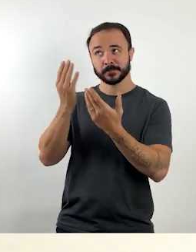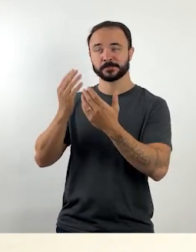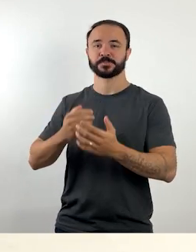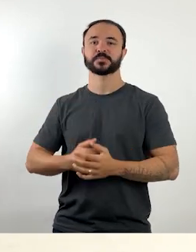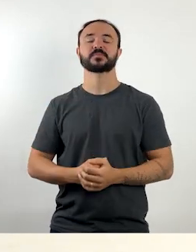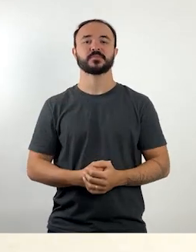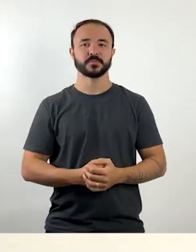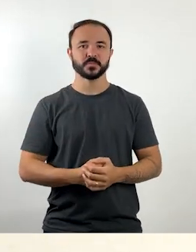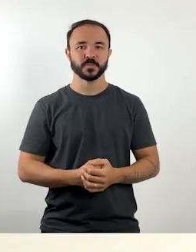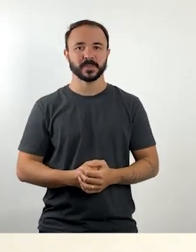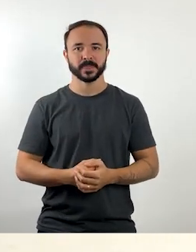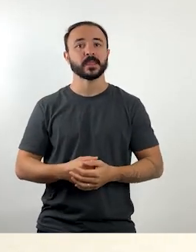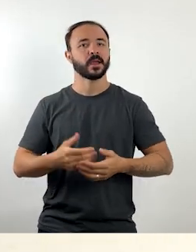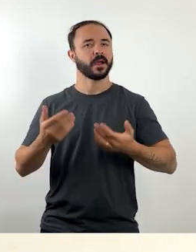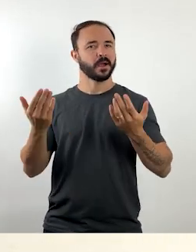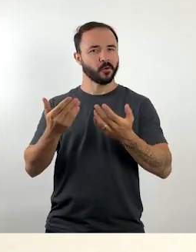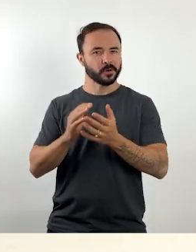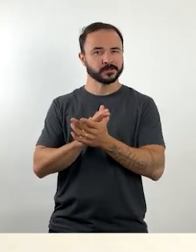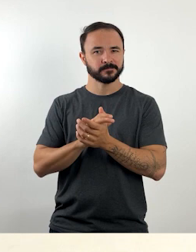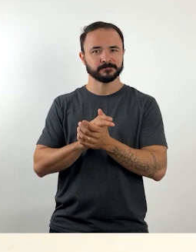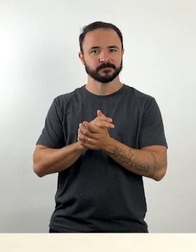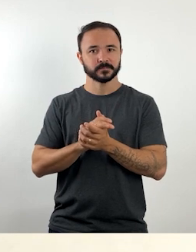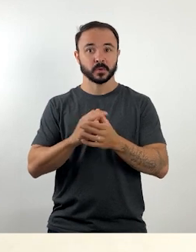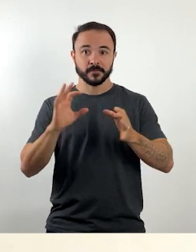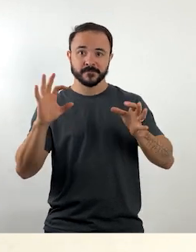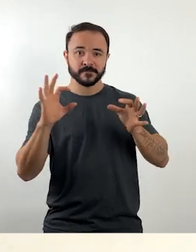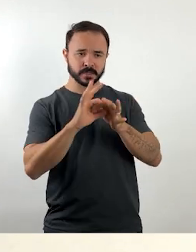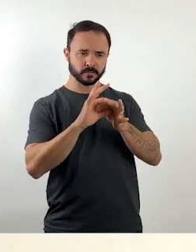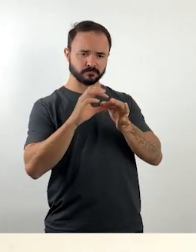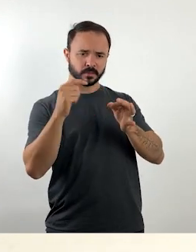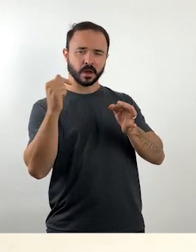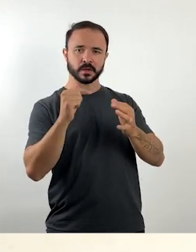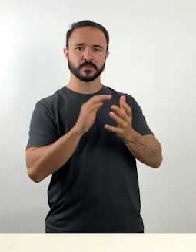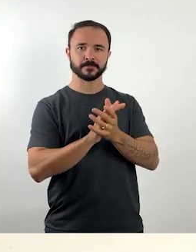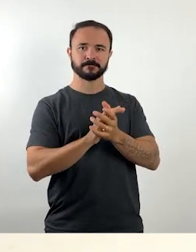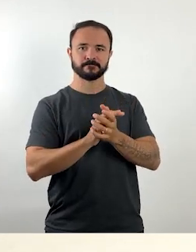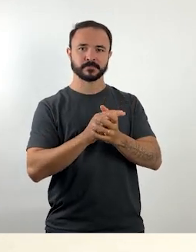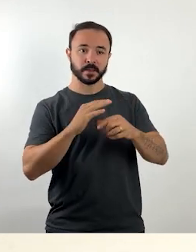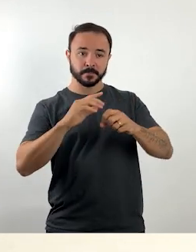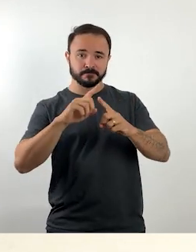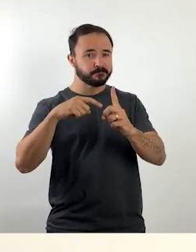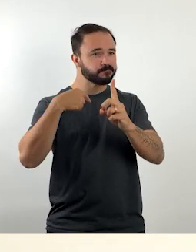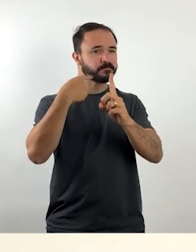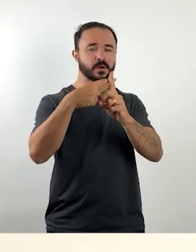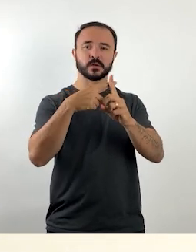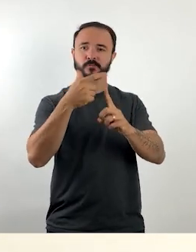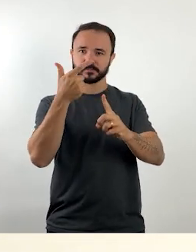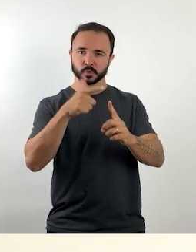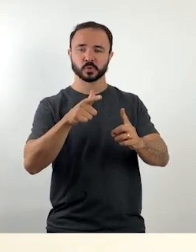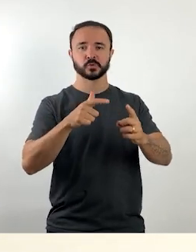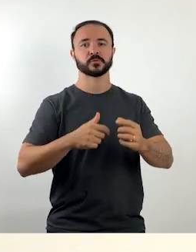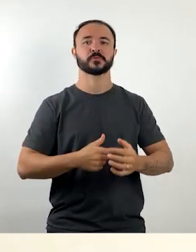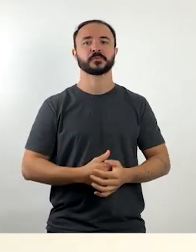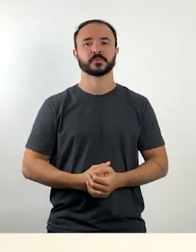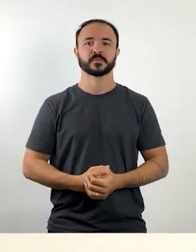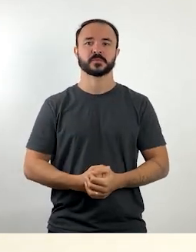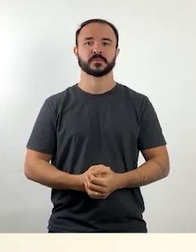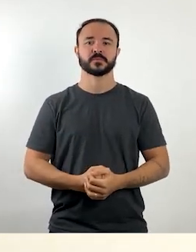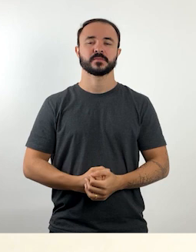Bom, agora nós vamos fazer a fixação de mais um frame,